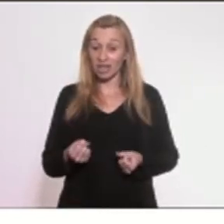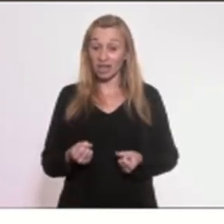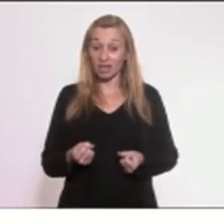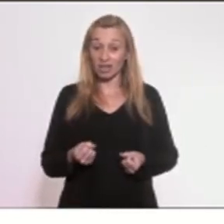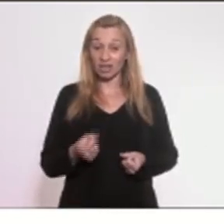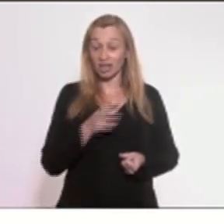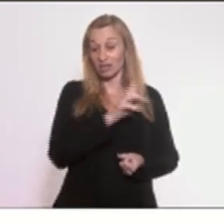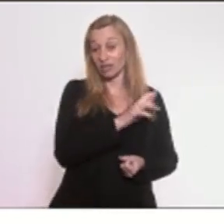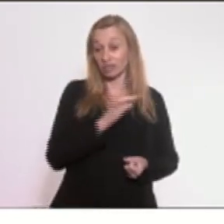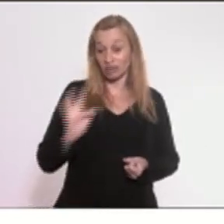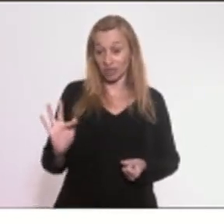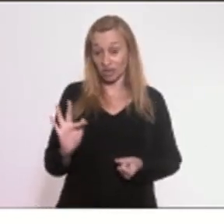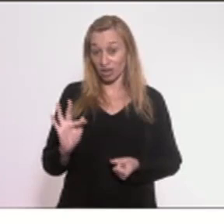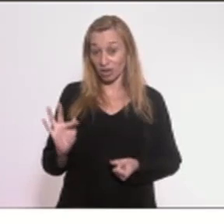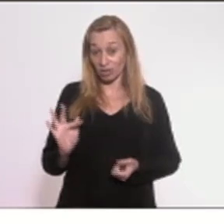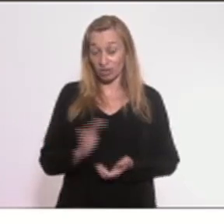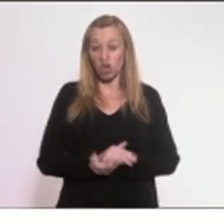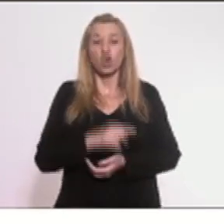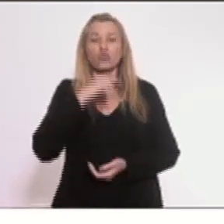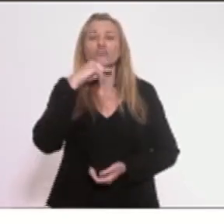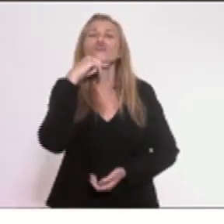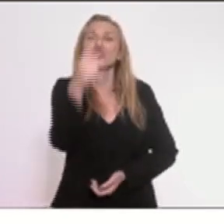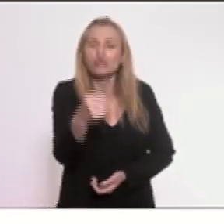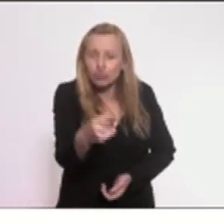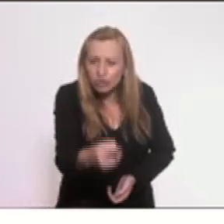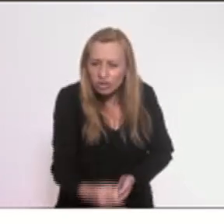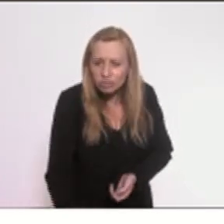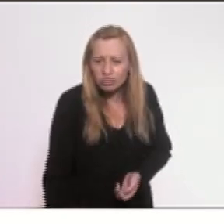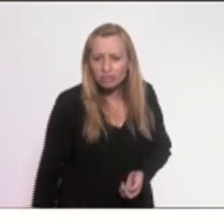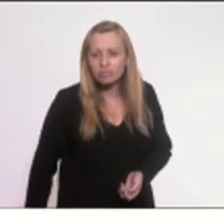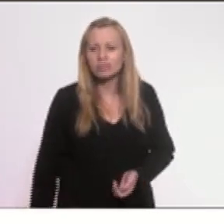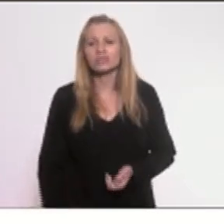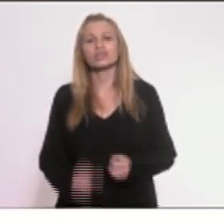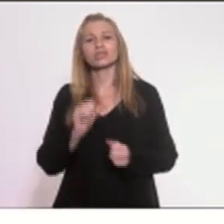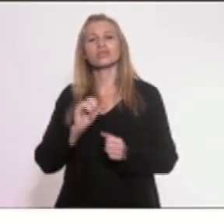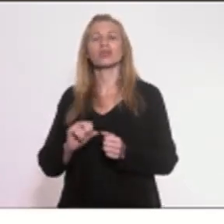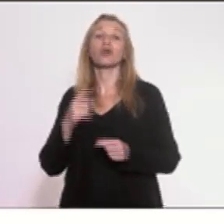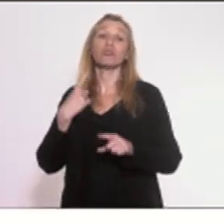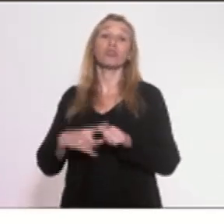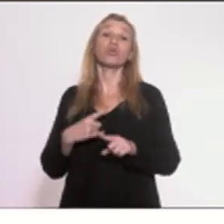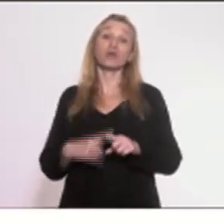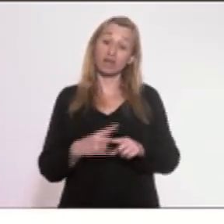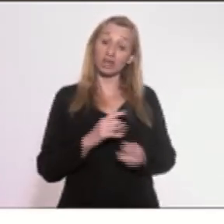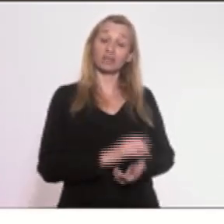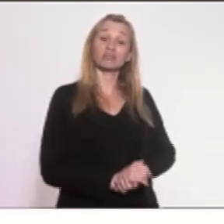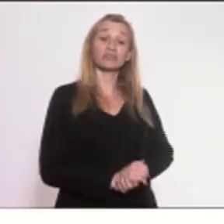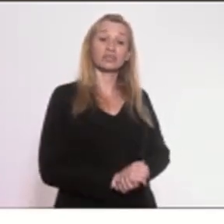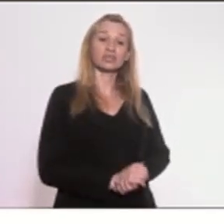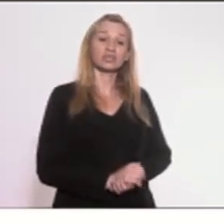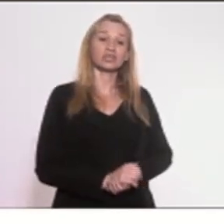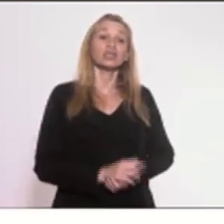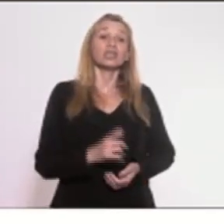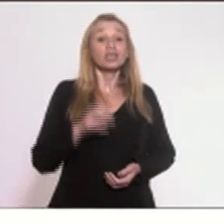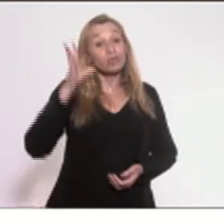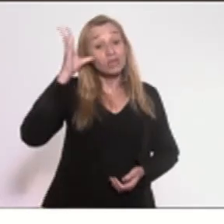fiscal. Eu duvido que ele faça isso, porque acima disso está o interesse da